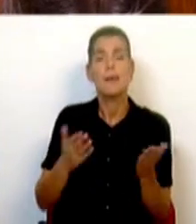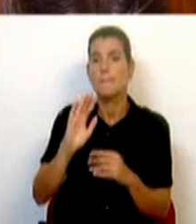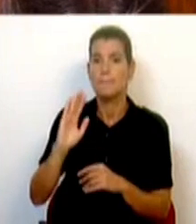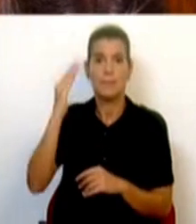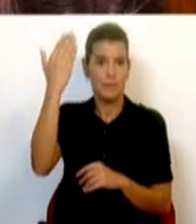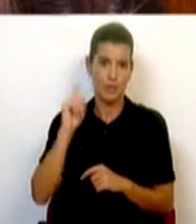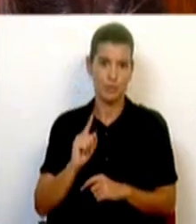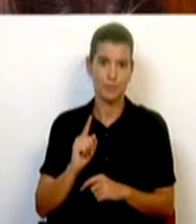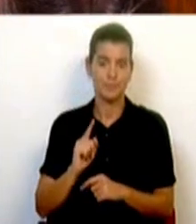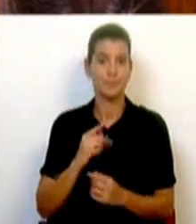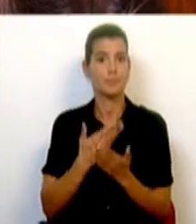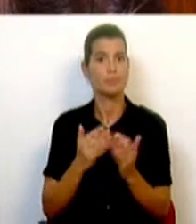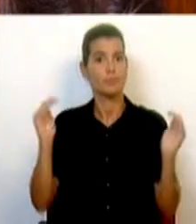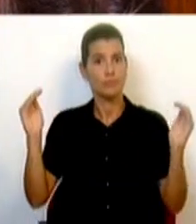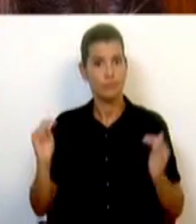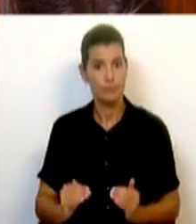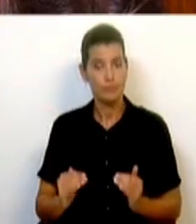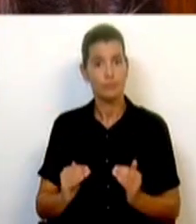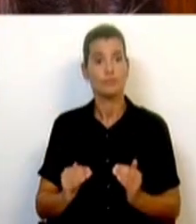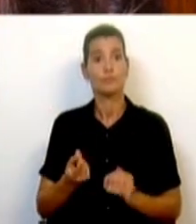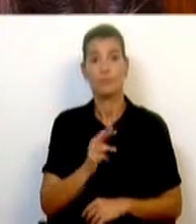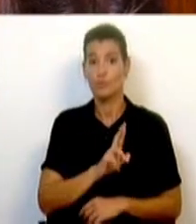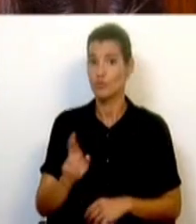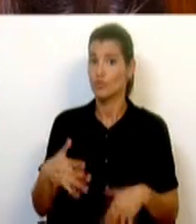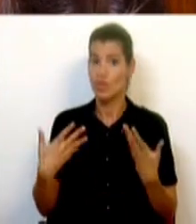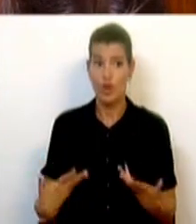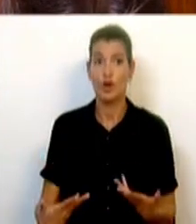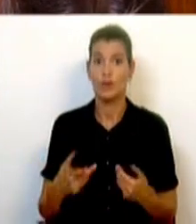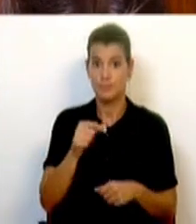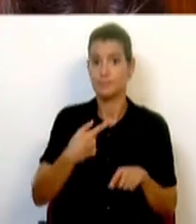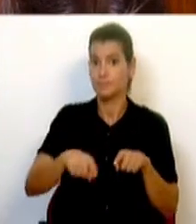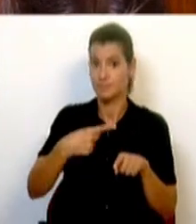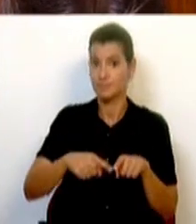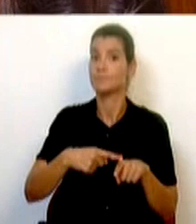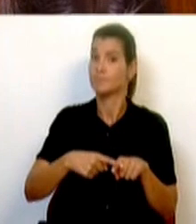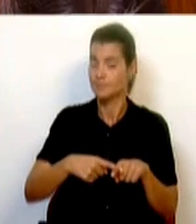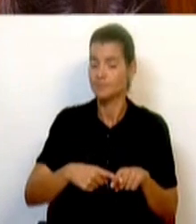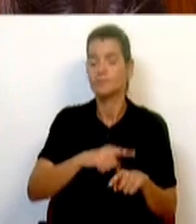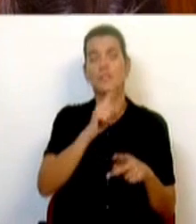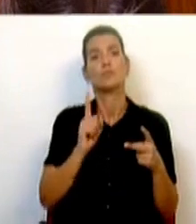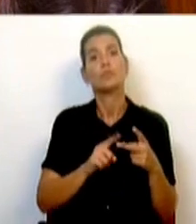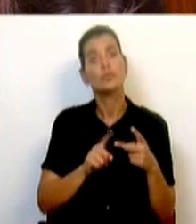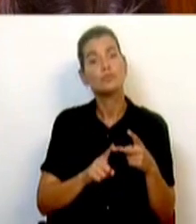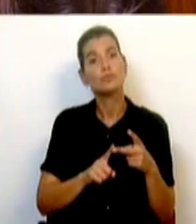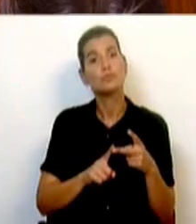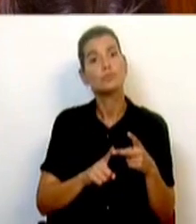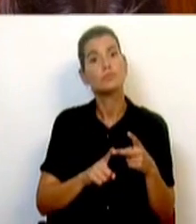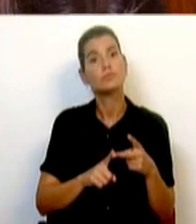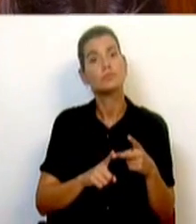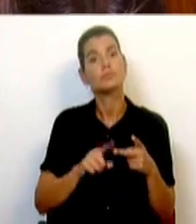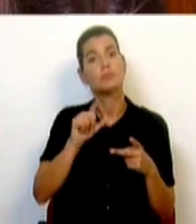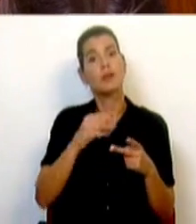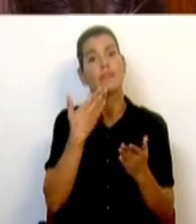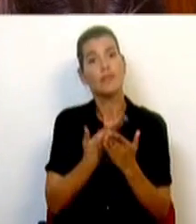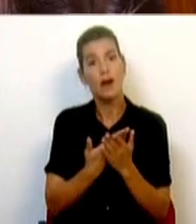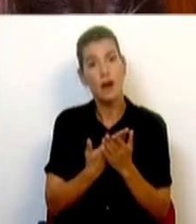lugar, diminuir o montante atual da prestação e, em segundo lugar, vai